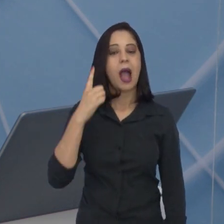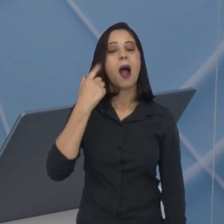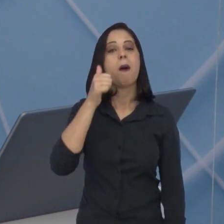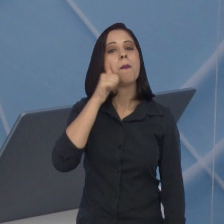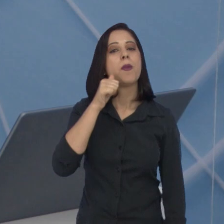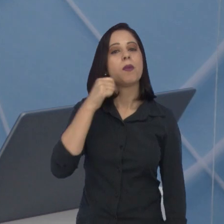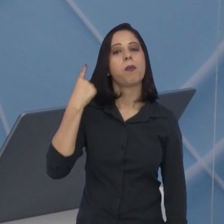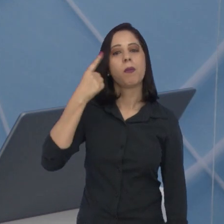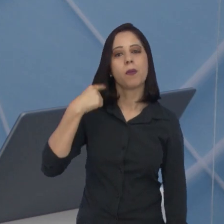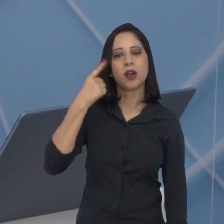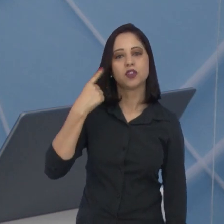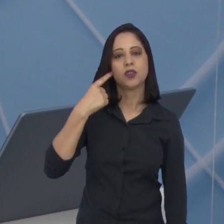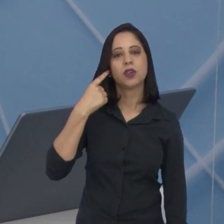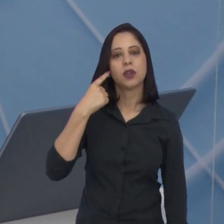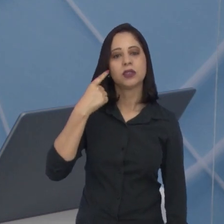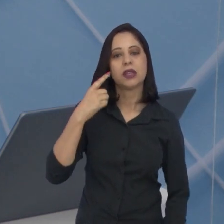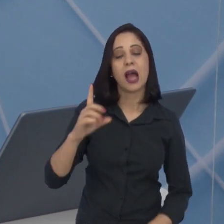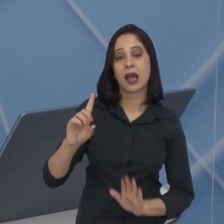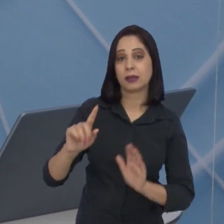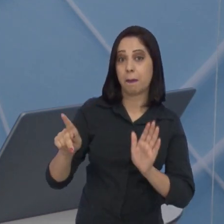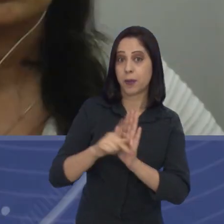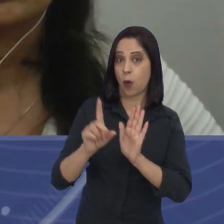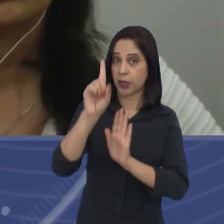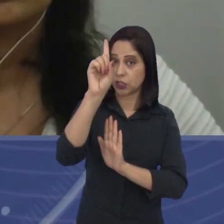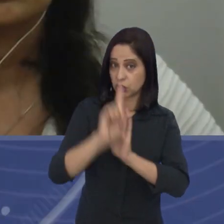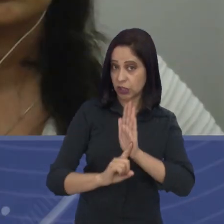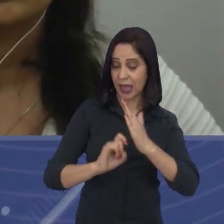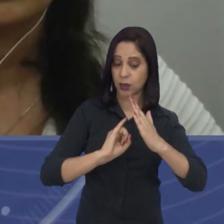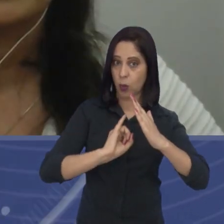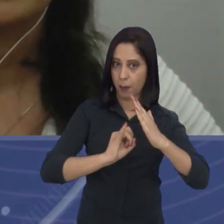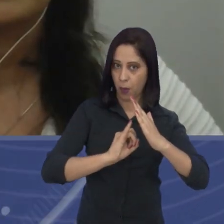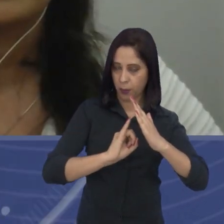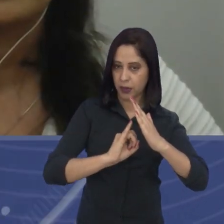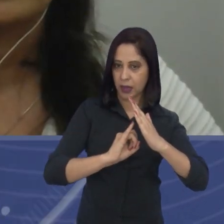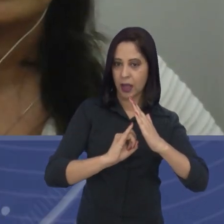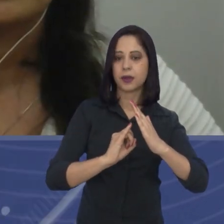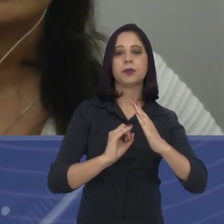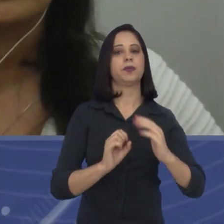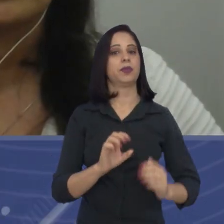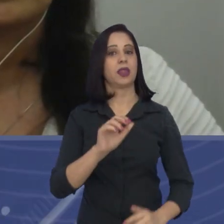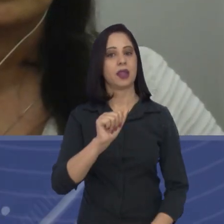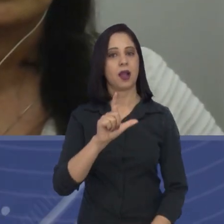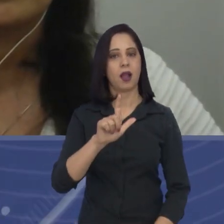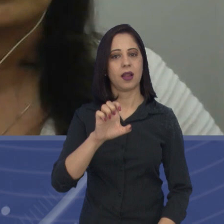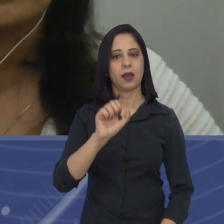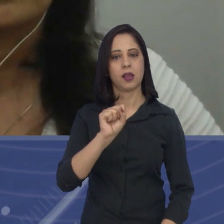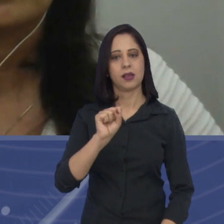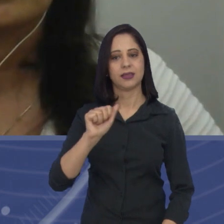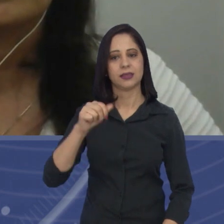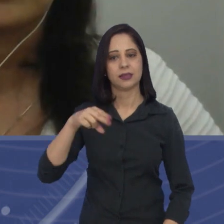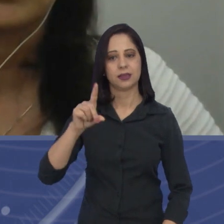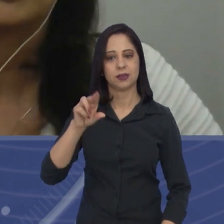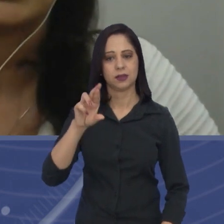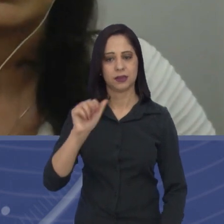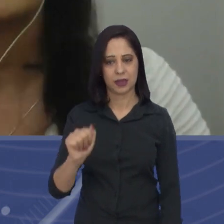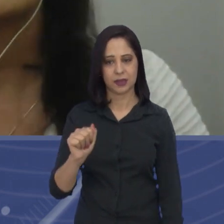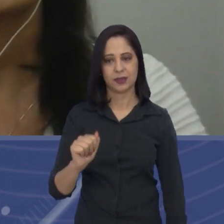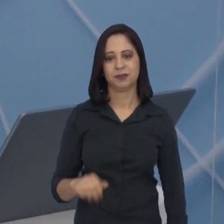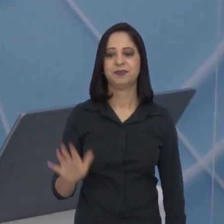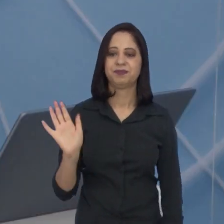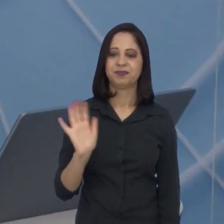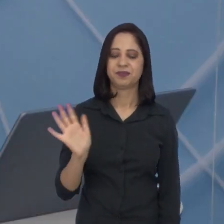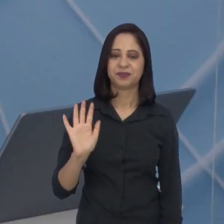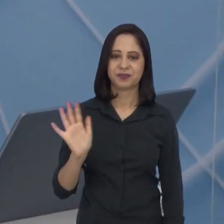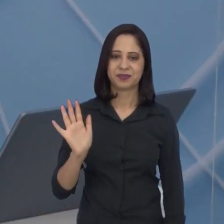e especialista em direito imobiliário, Alessandra Pereira. Seja muito bem-vinda também ao Diálogos, Alessandra.